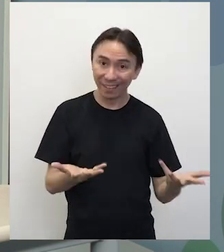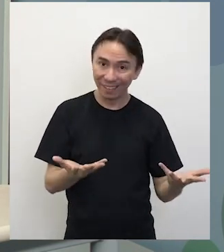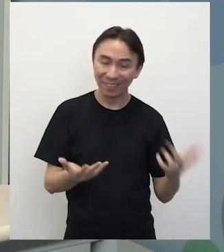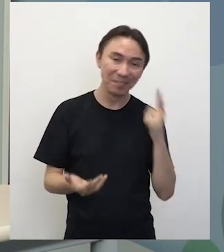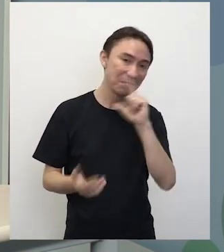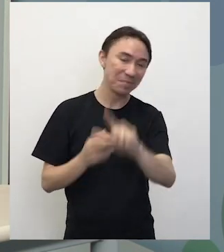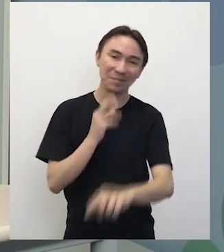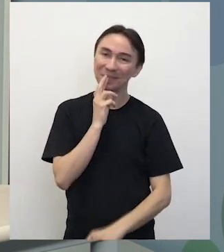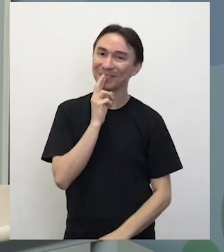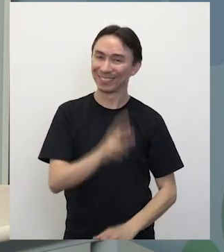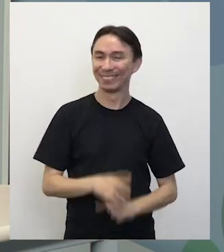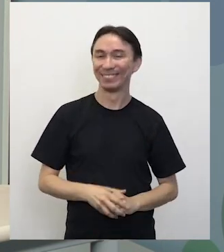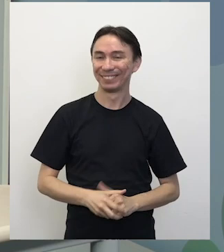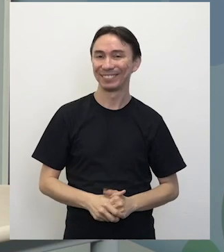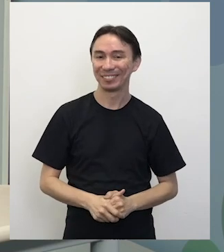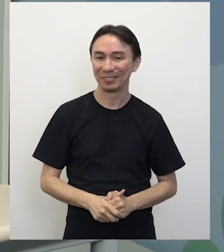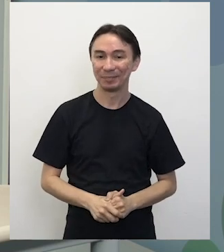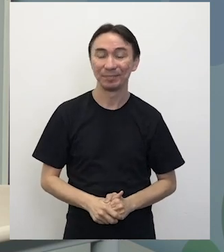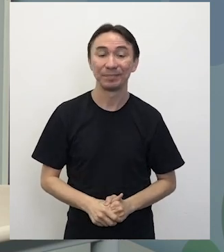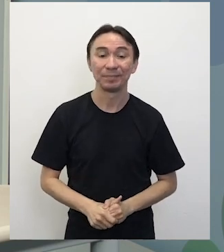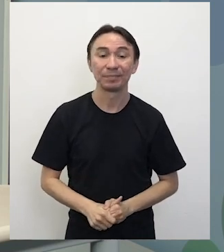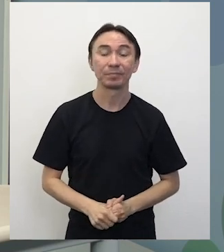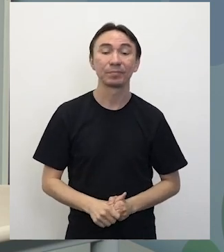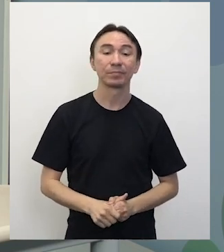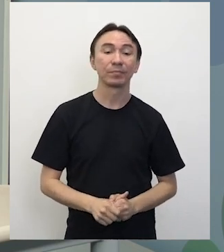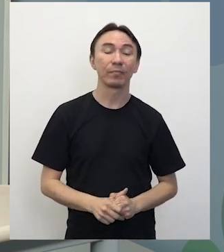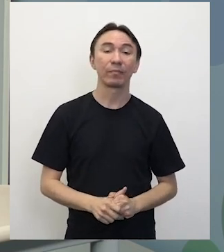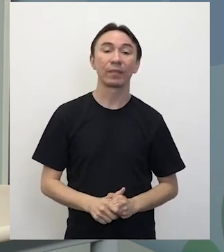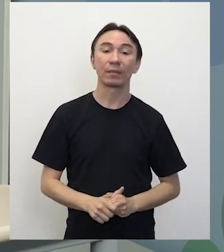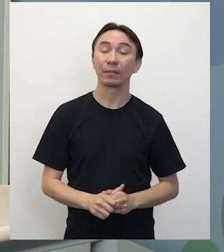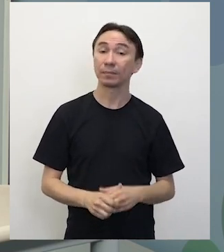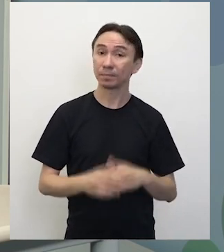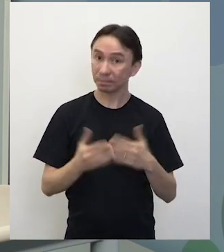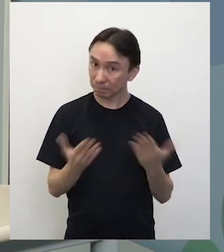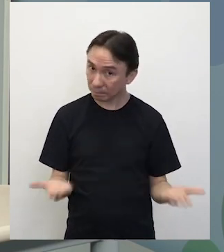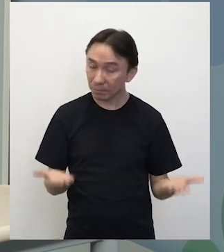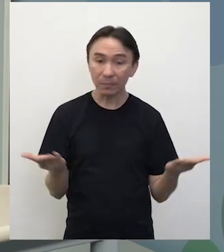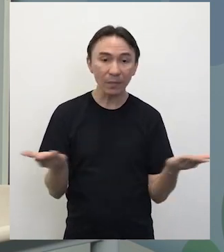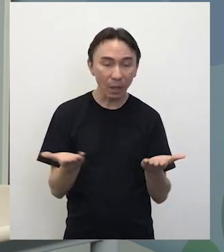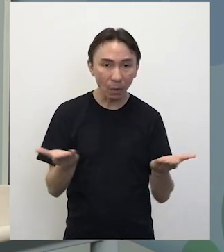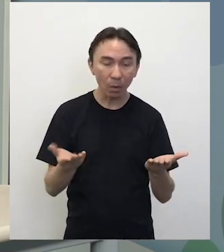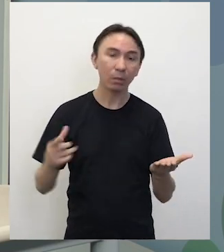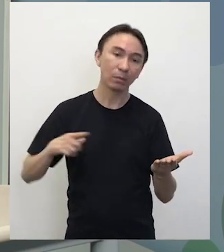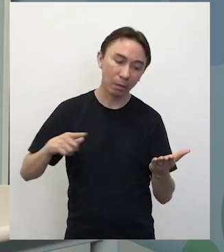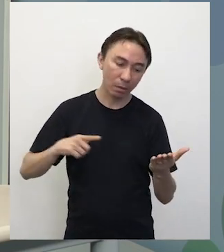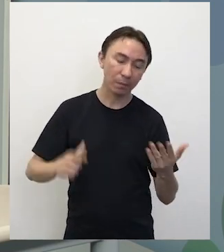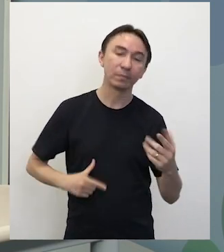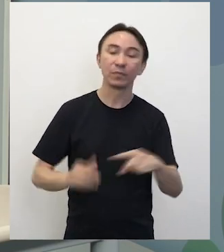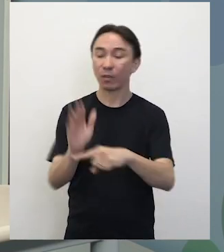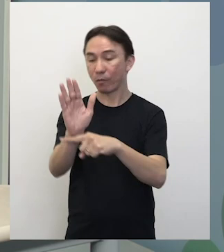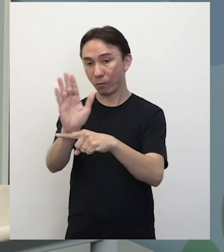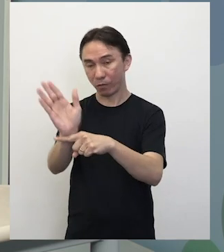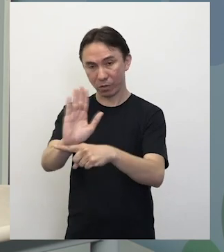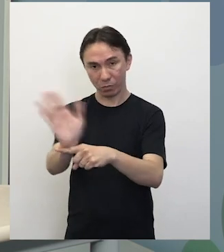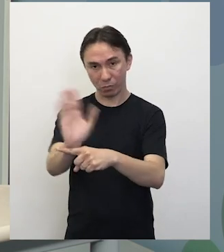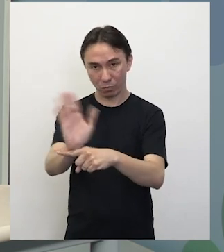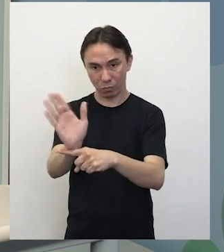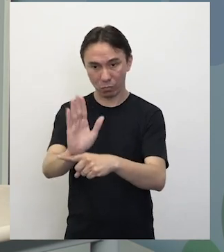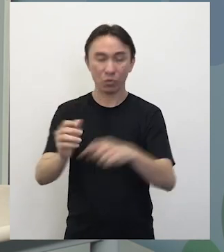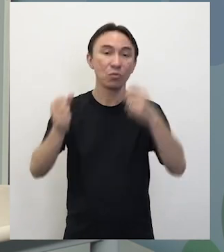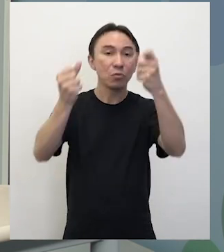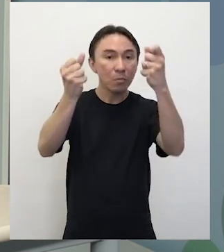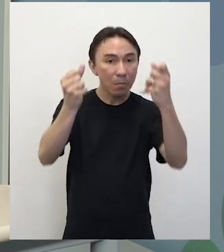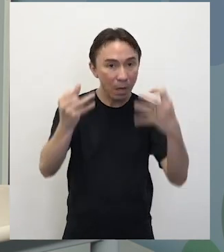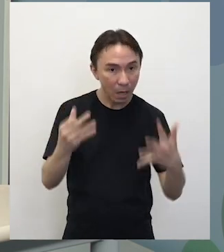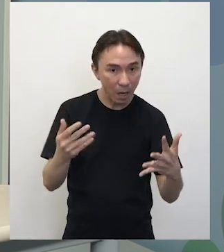lixo. Comigo aqui, pessoal. Nesse momento, é o momento que a gente vai assistir um filme, tá? Que vai falar um pouco dessa